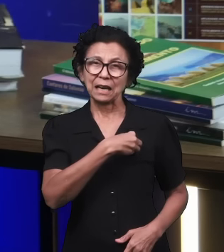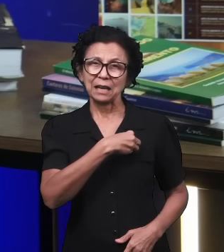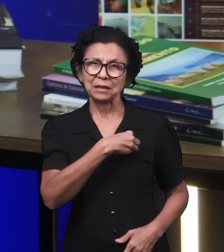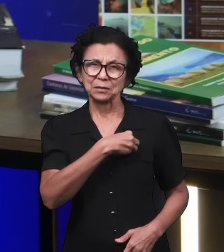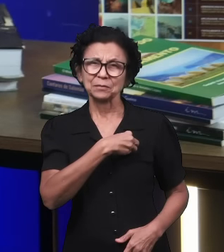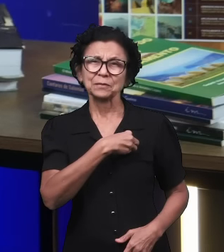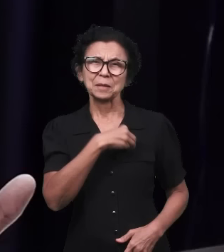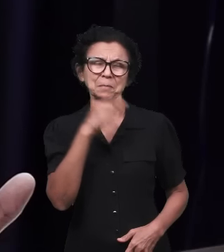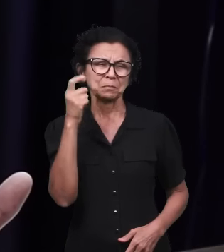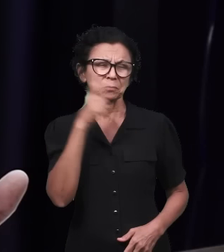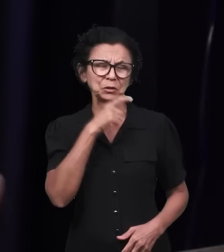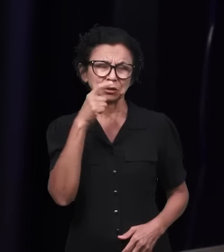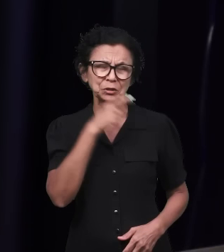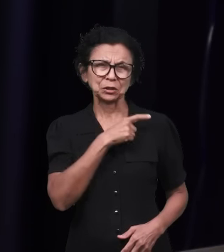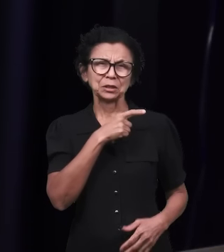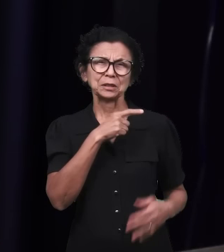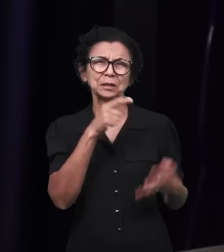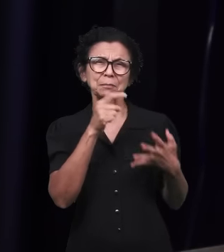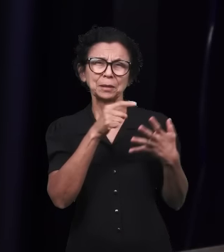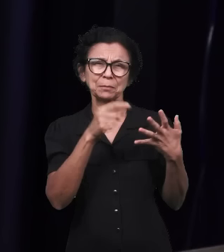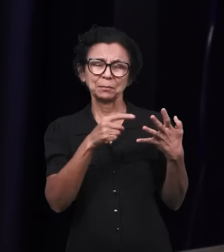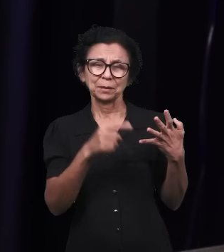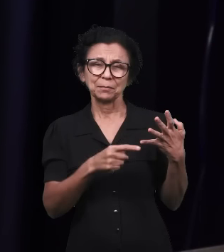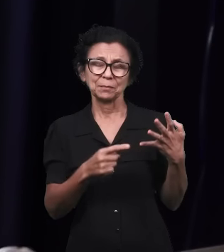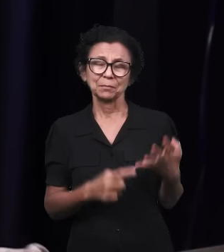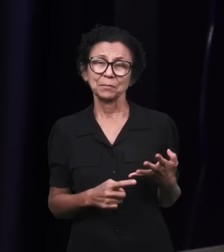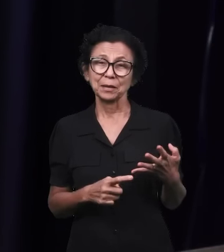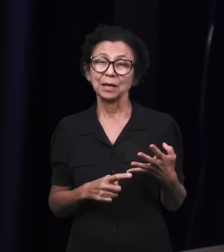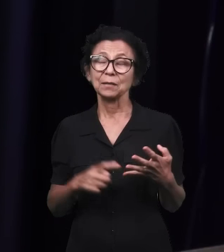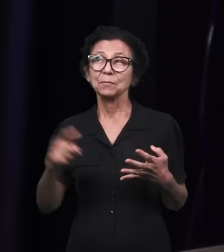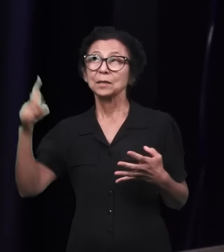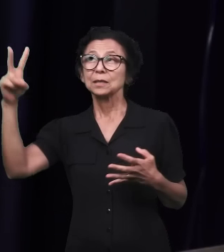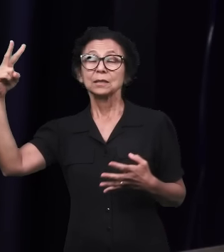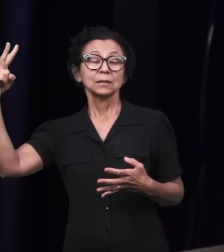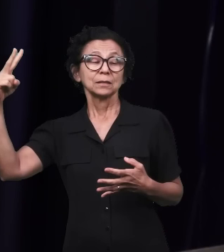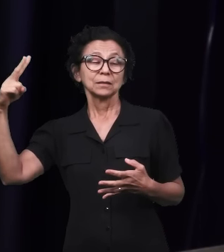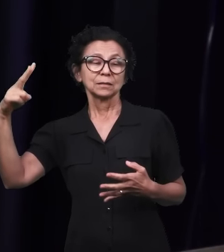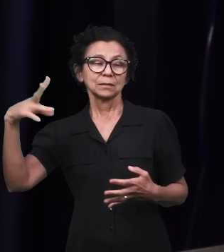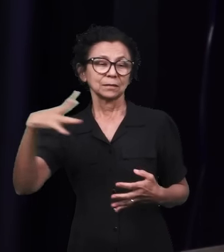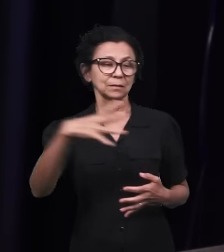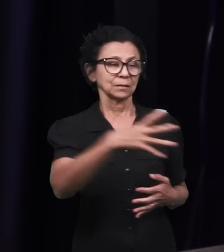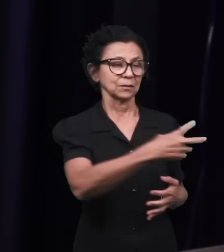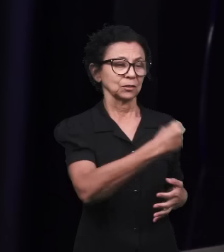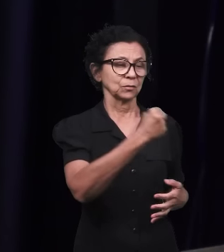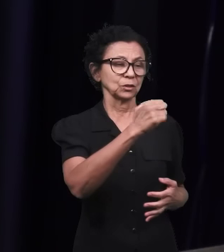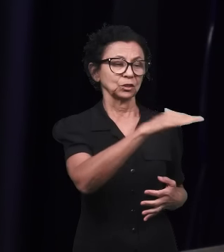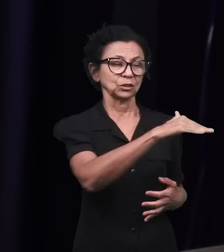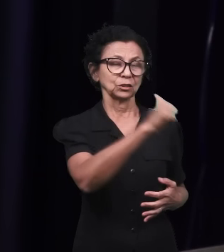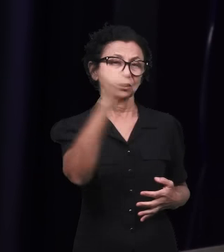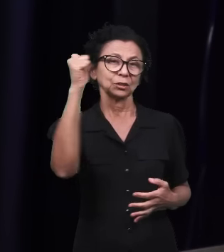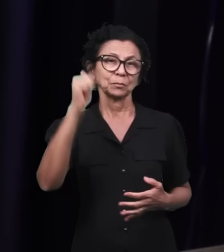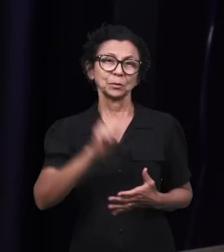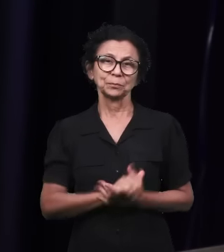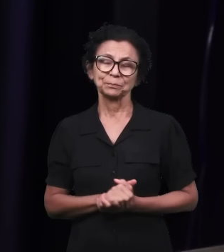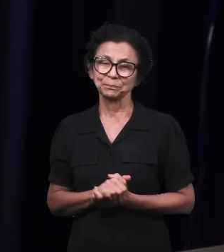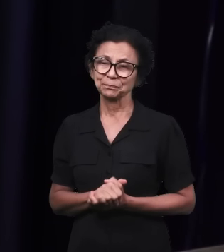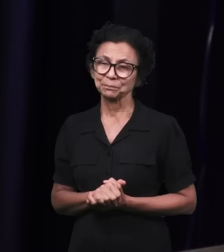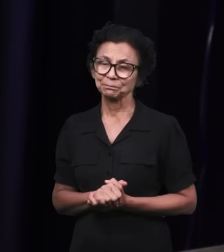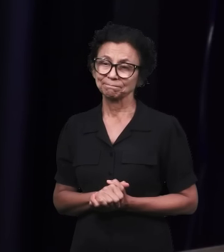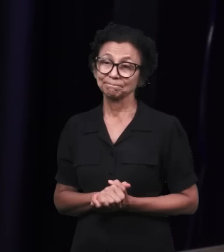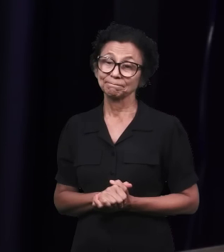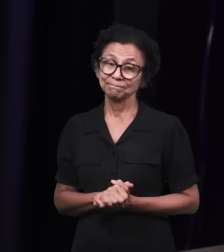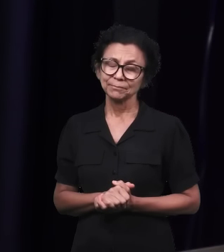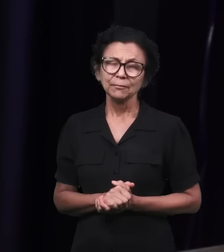né? Às vezes nós não conseguimos entender como Deus, tão glorioso,